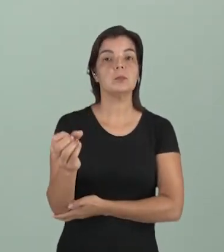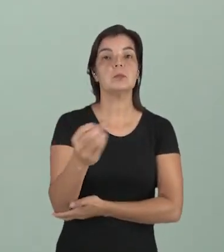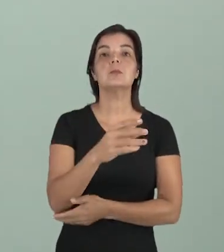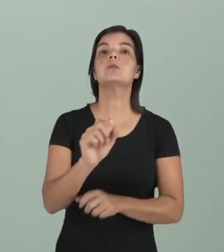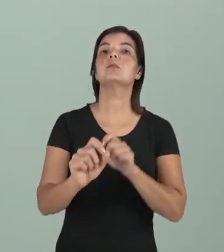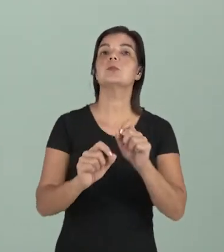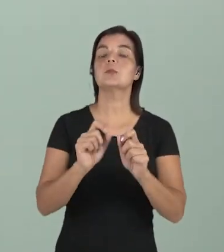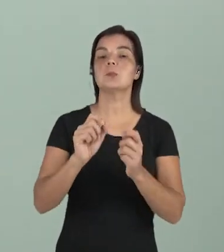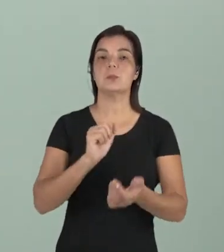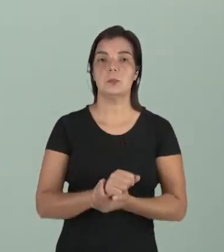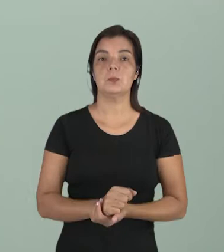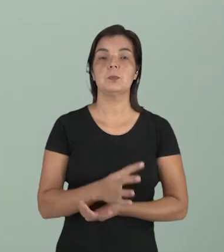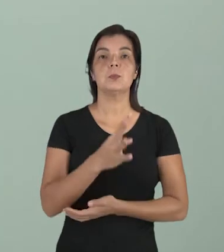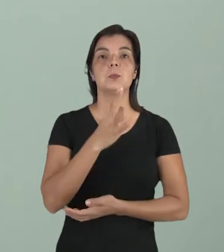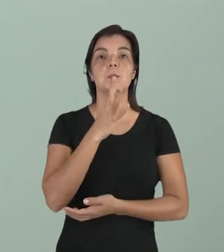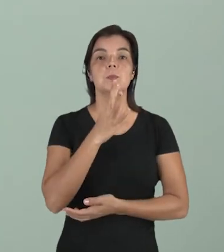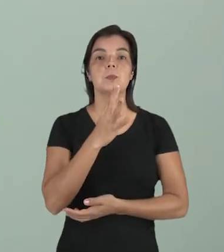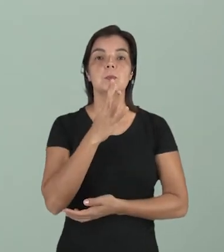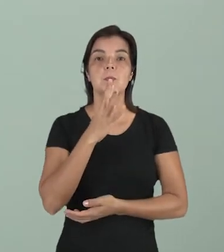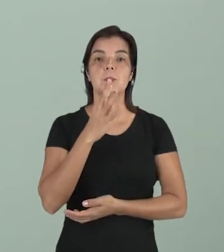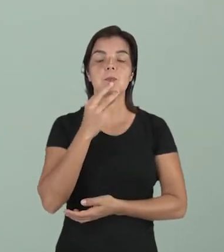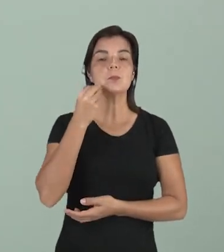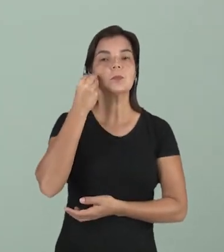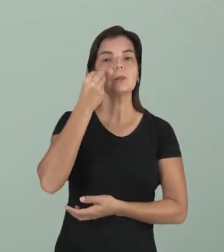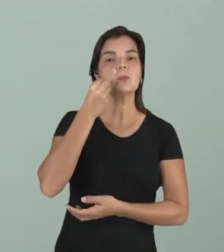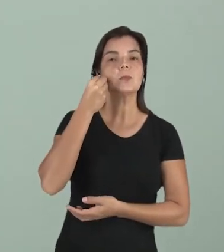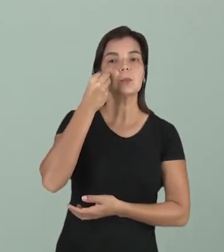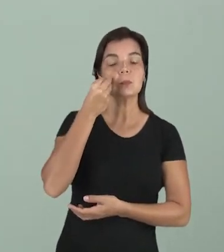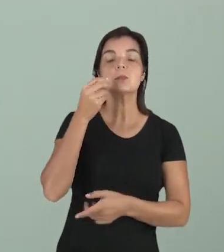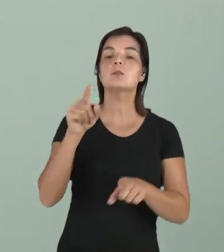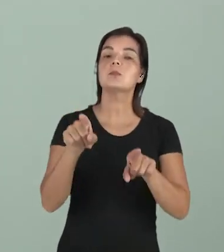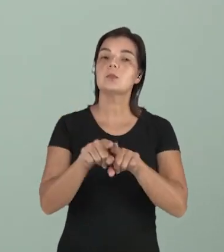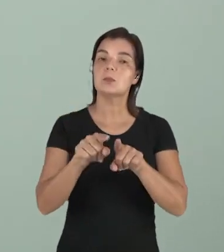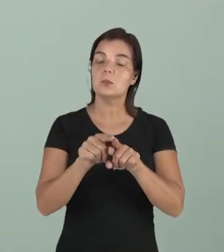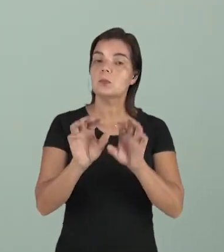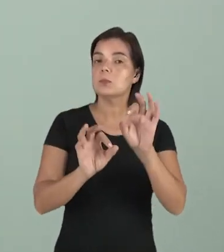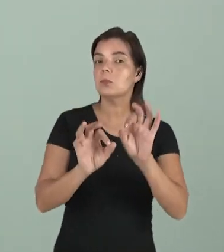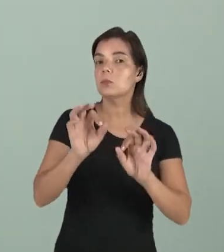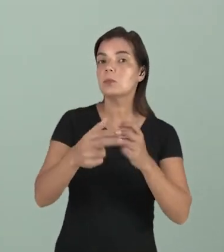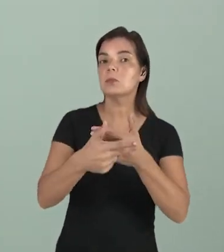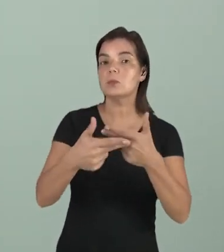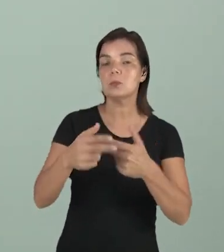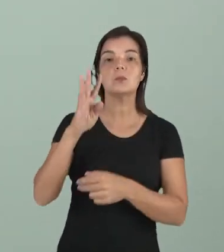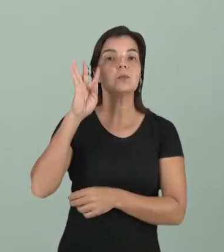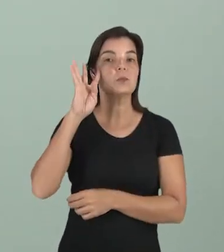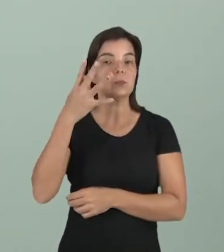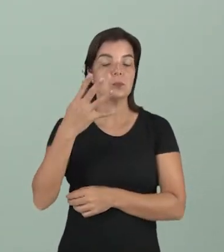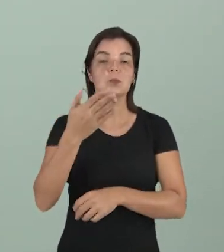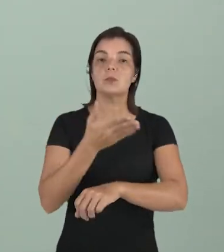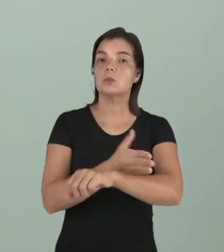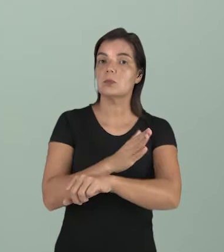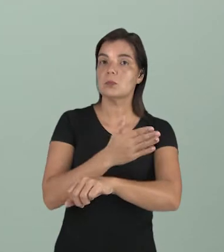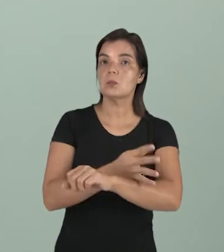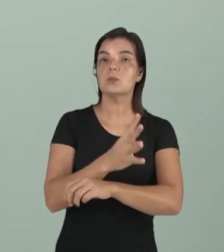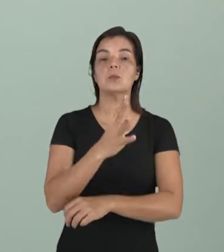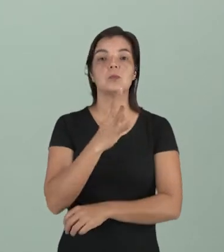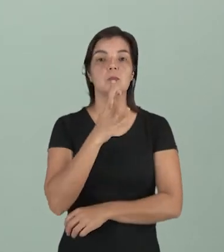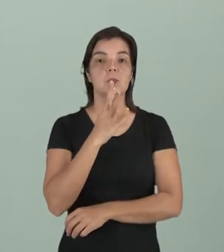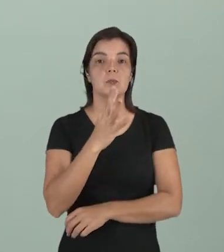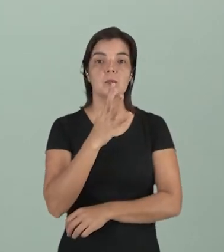moderna conhecer é experimentar. Experimentar é produzir resultados práticos. Eu